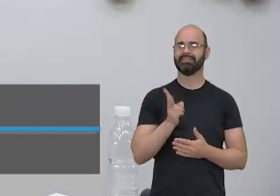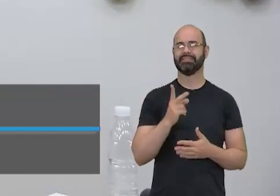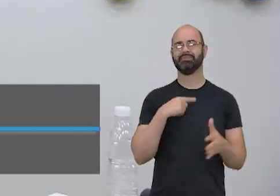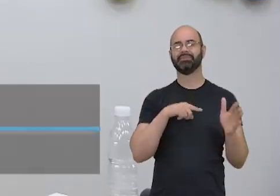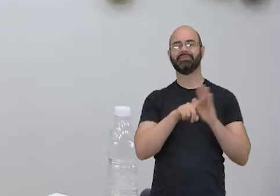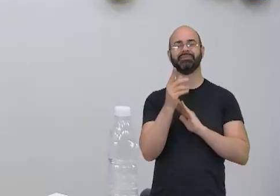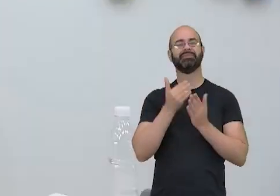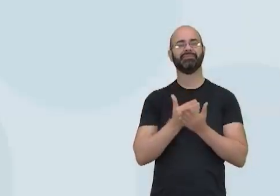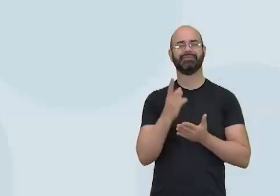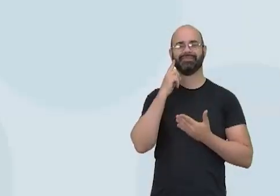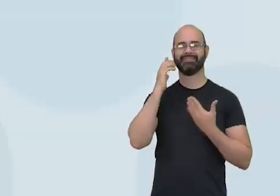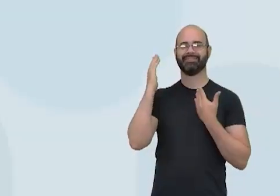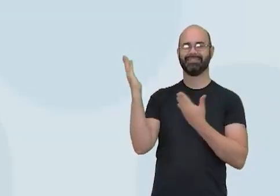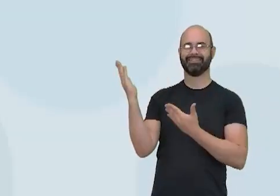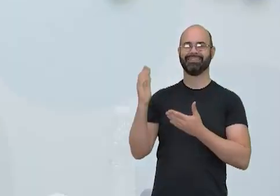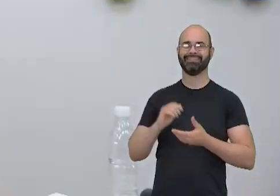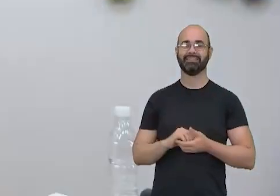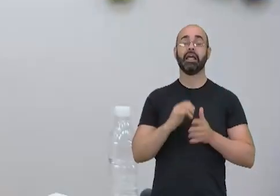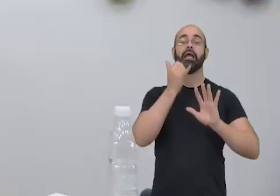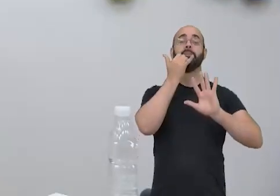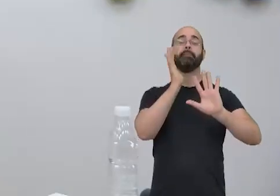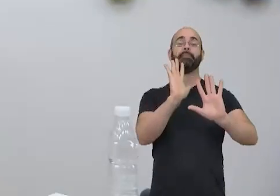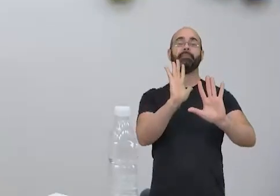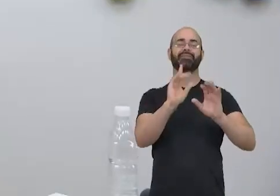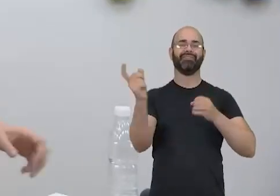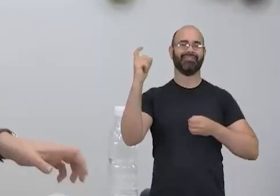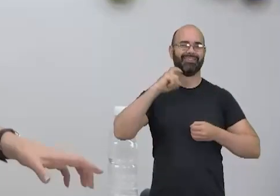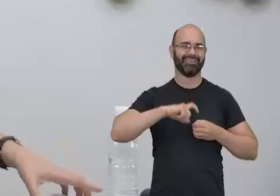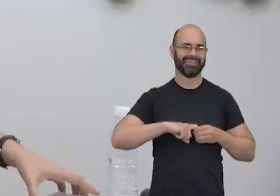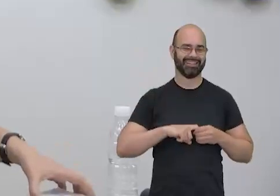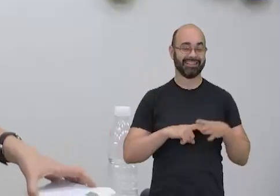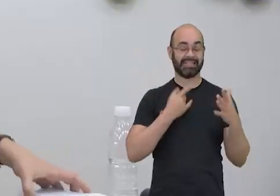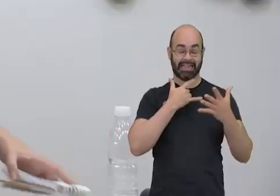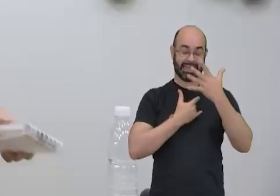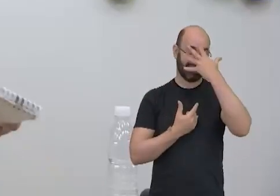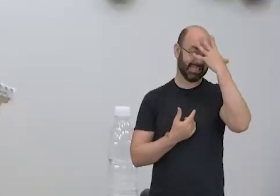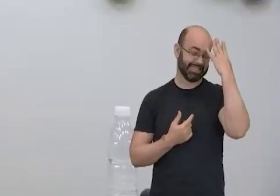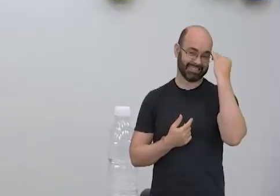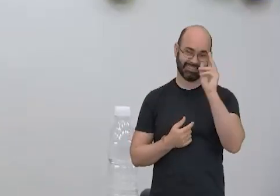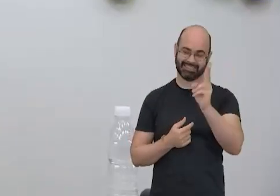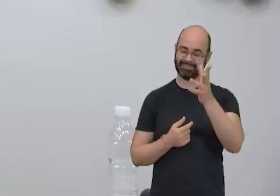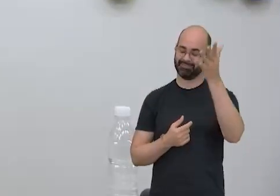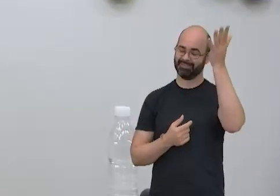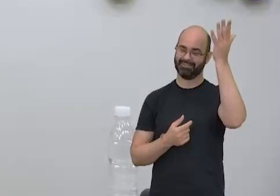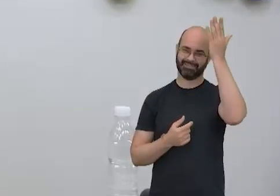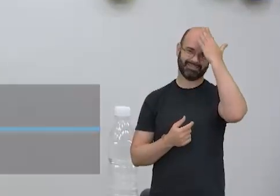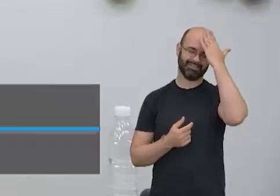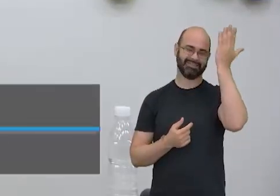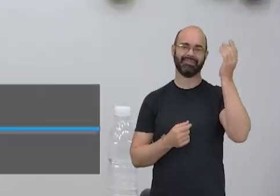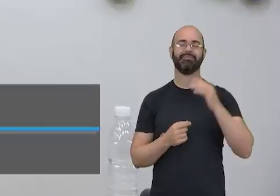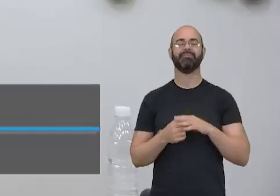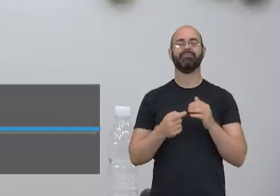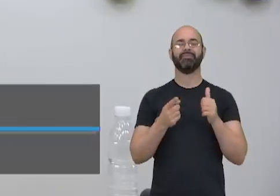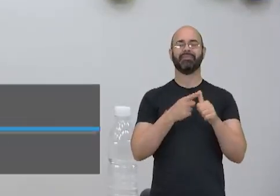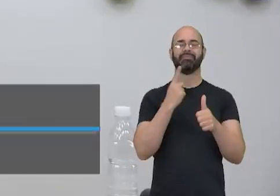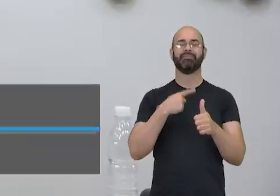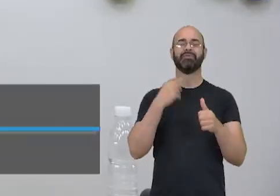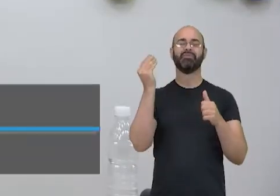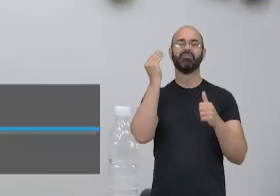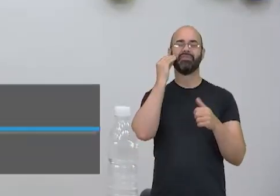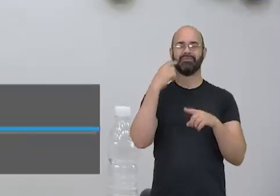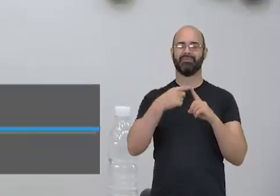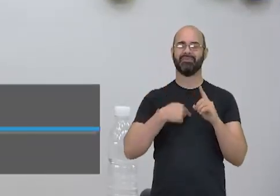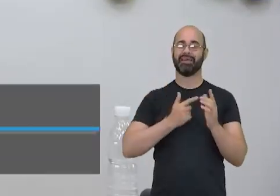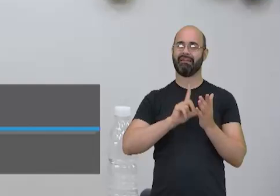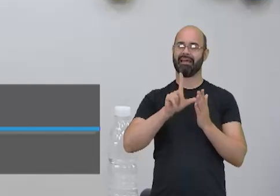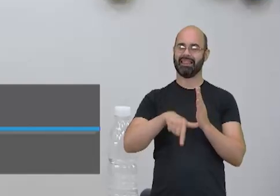perguntinha inicial. Pode colocar antes, não, peraí, volta aqui e vem de novo, por favor, senão eu esqueço, gente. Deixa eu adiantar aqui uns beijinhos que eu tô atrasada,